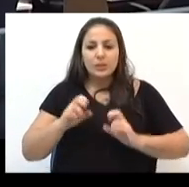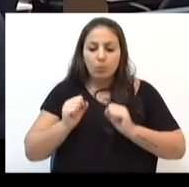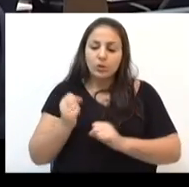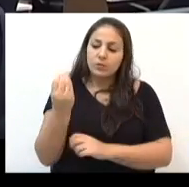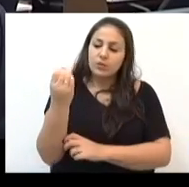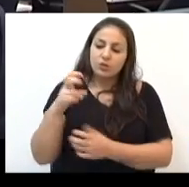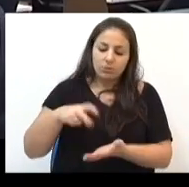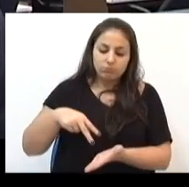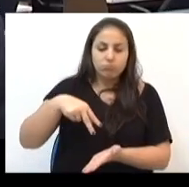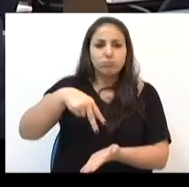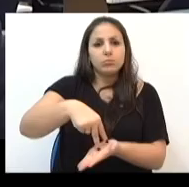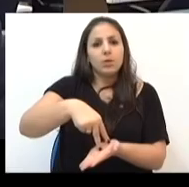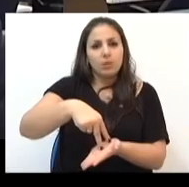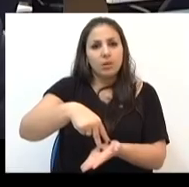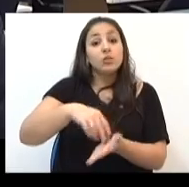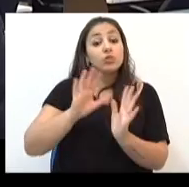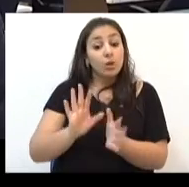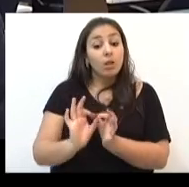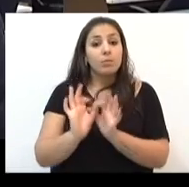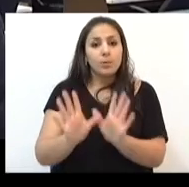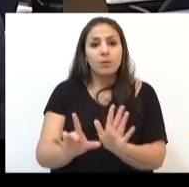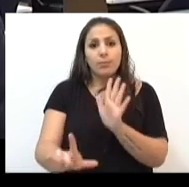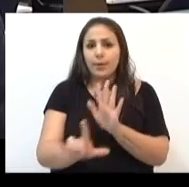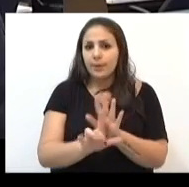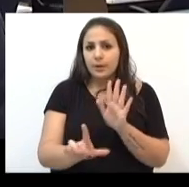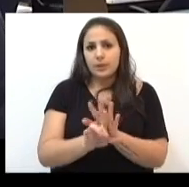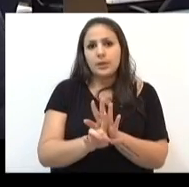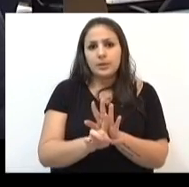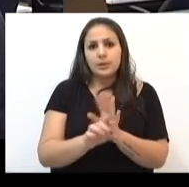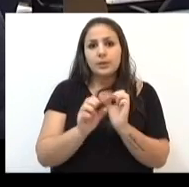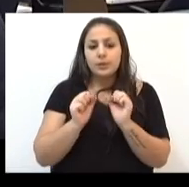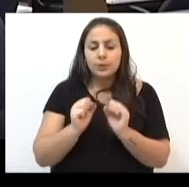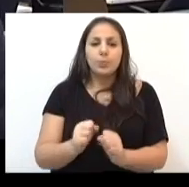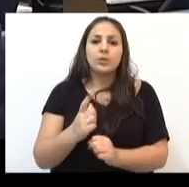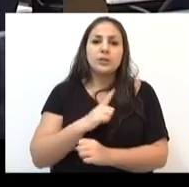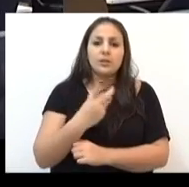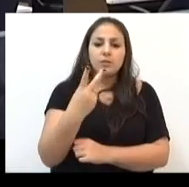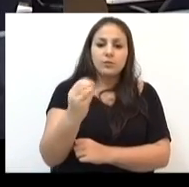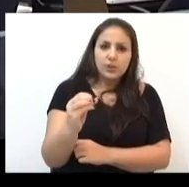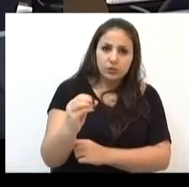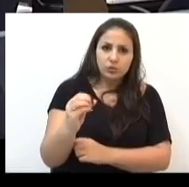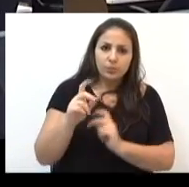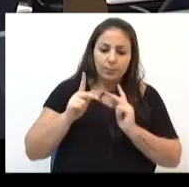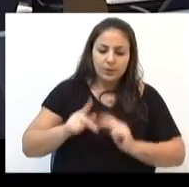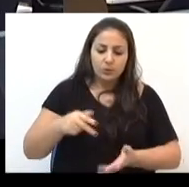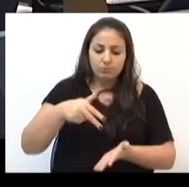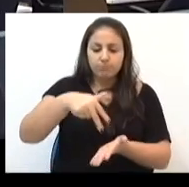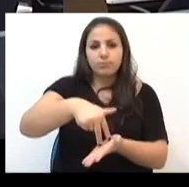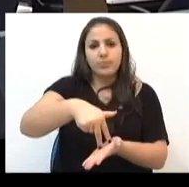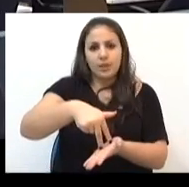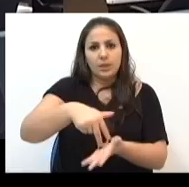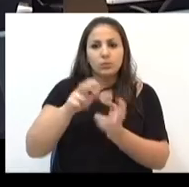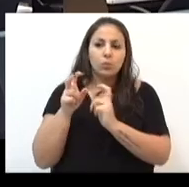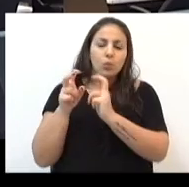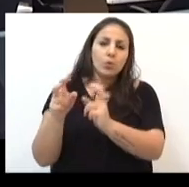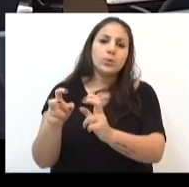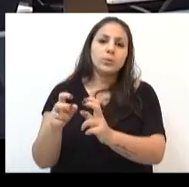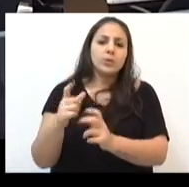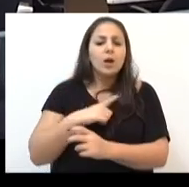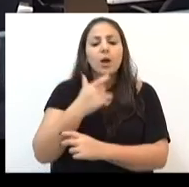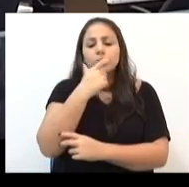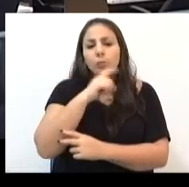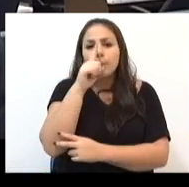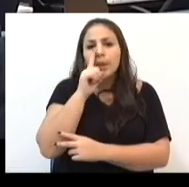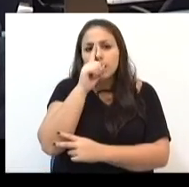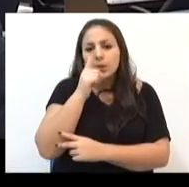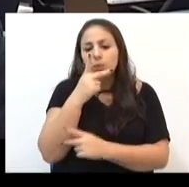pela lei, pela legislação, pelo código hoje, que permite 20 passageiros em pé, e ele trabalhou muito essa questão do perigo que isso representa.